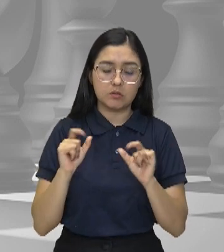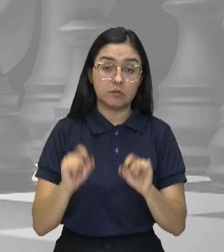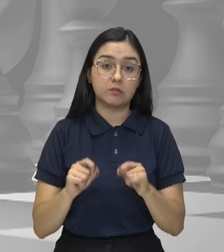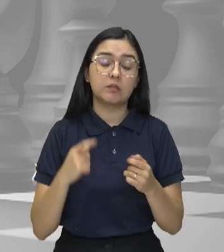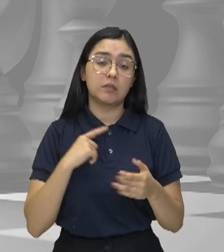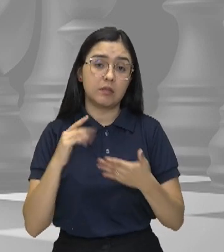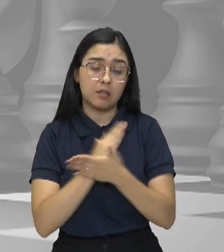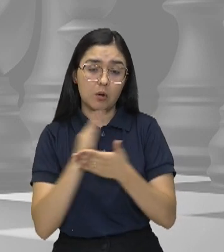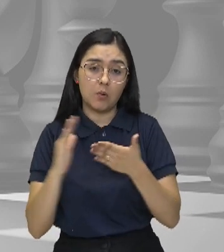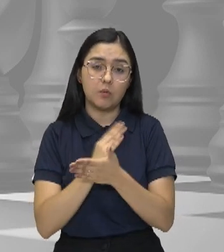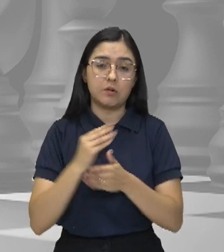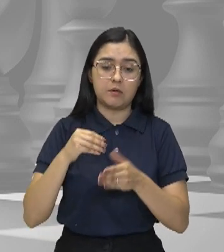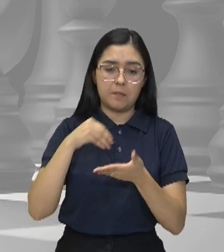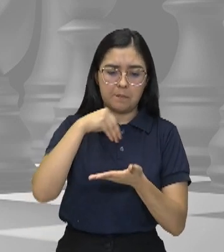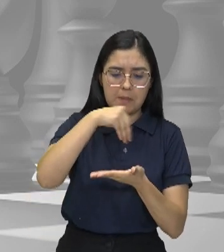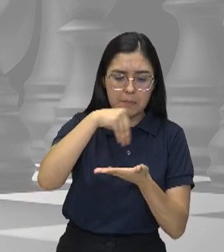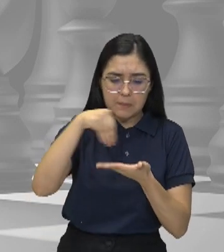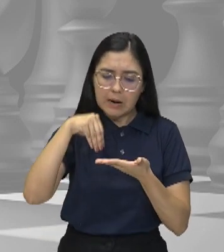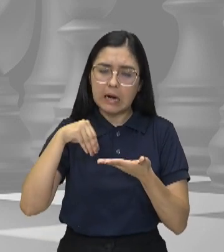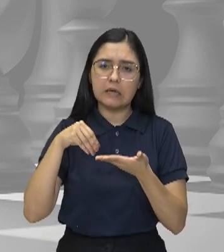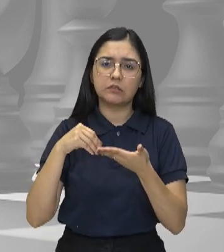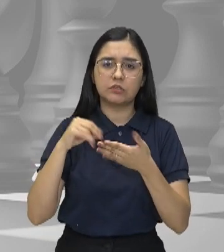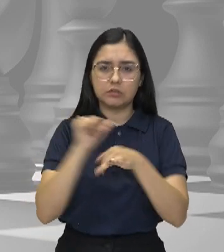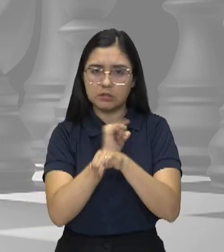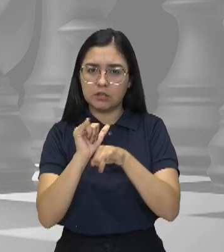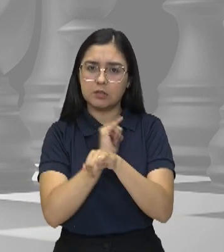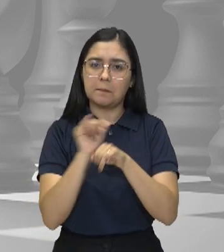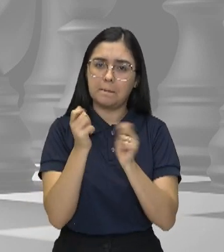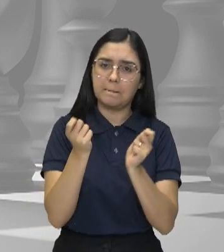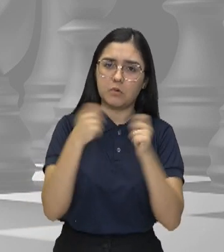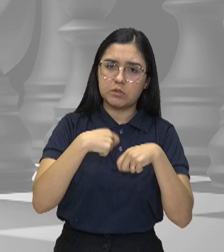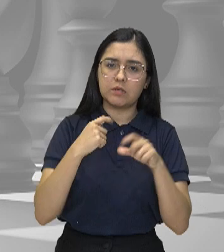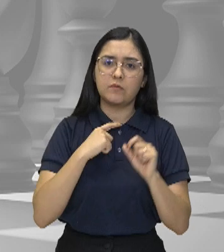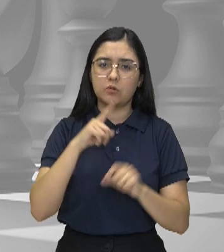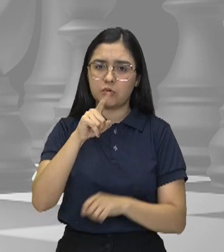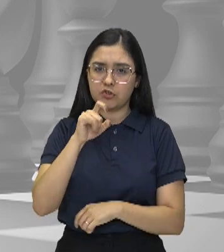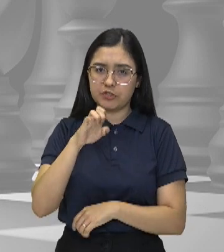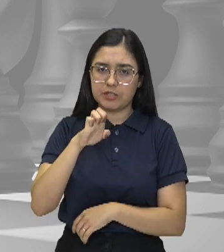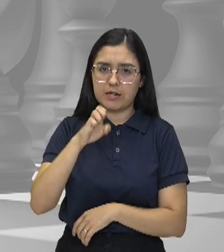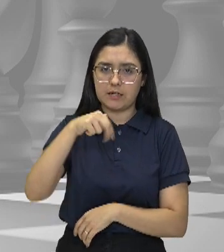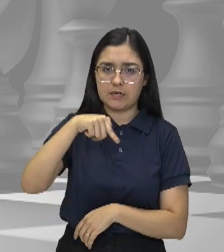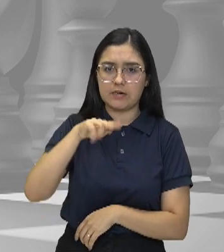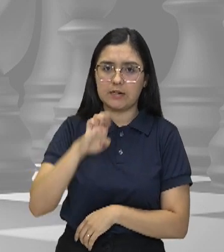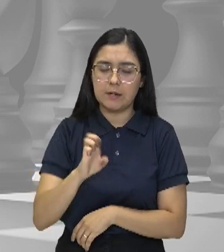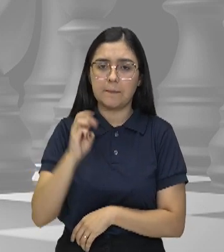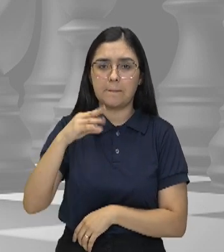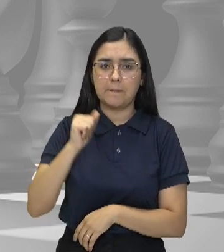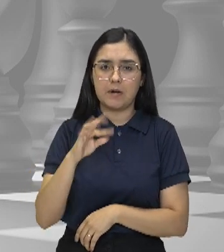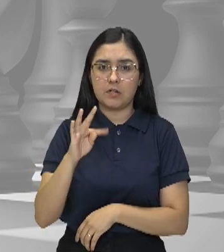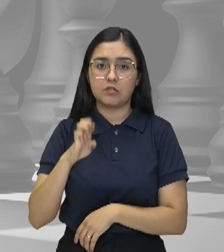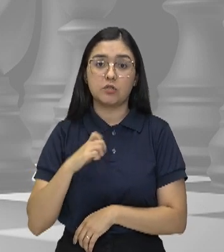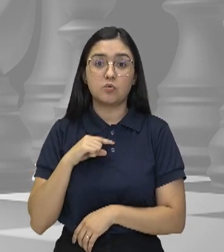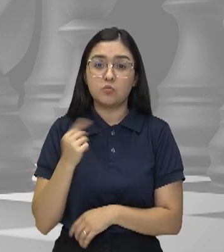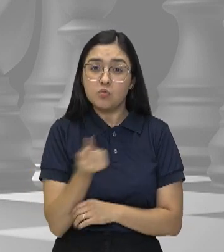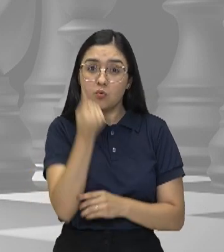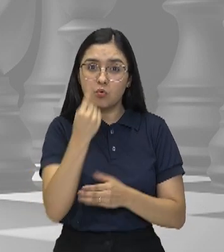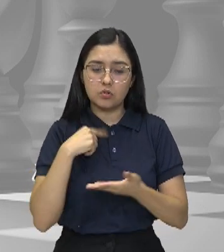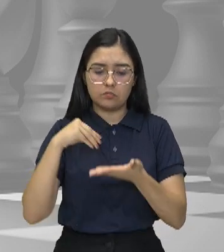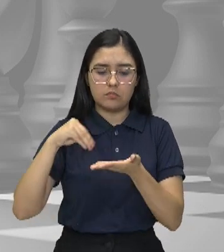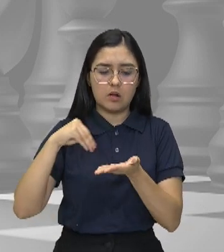Existem jogadas, existem estratégias que você consegue dar um checkmate num lance apenas,